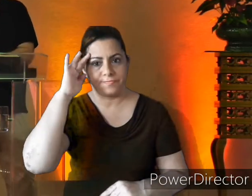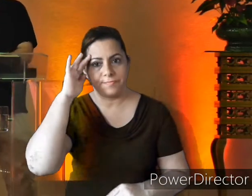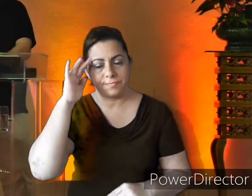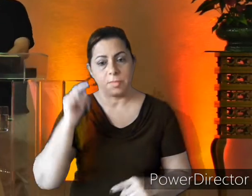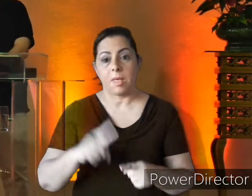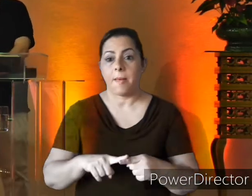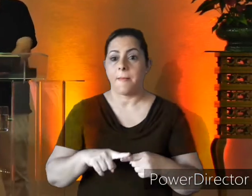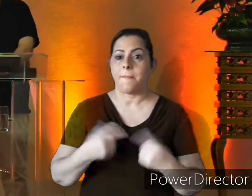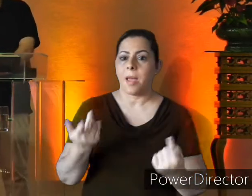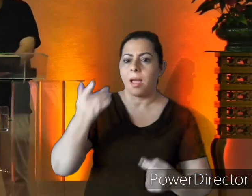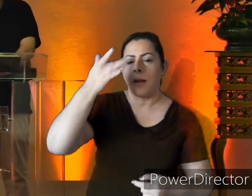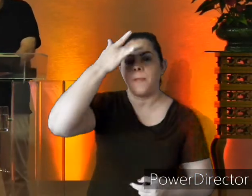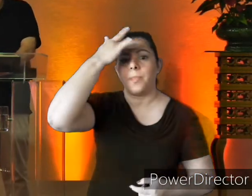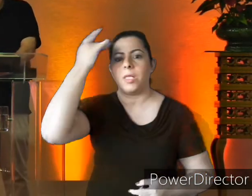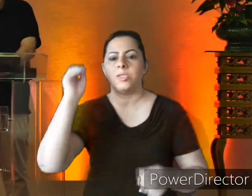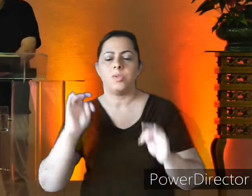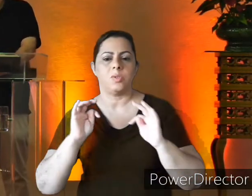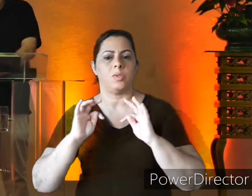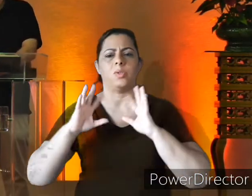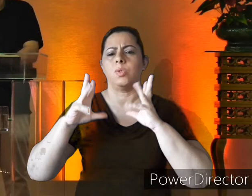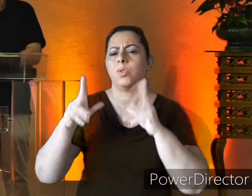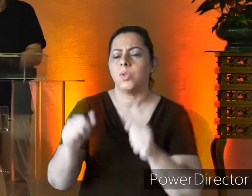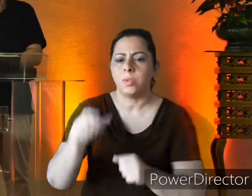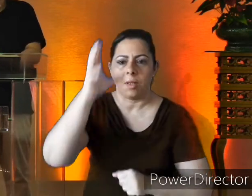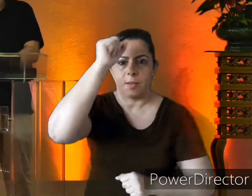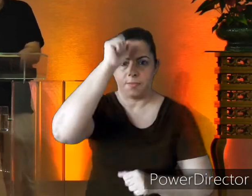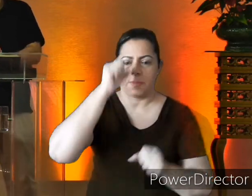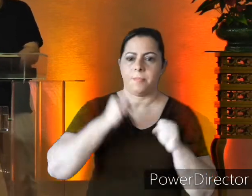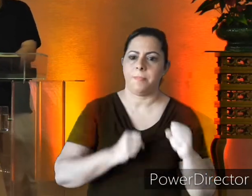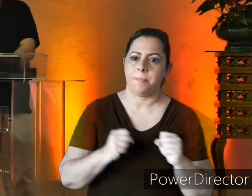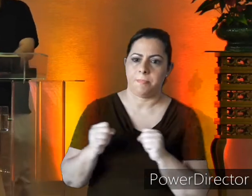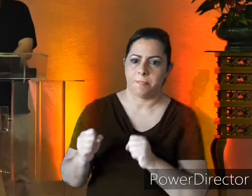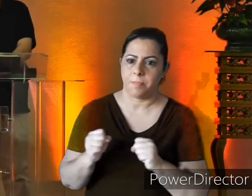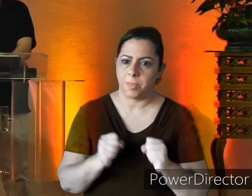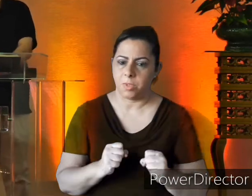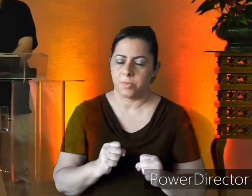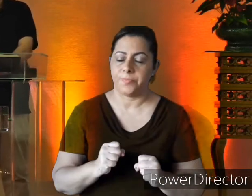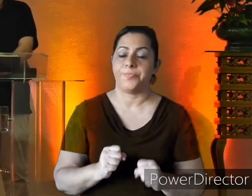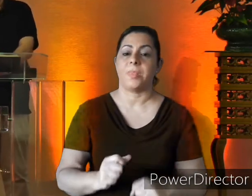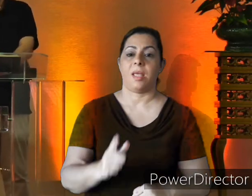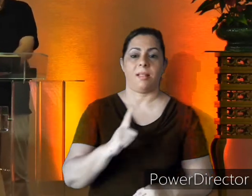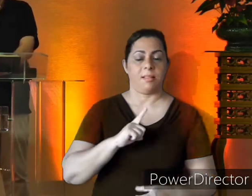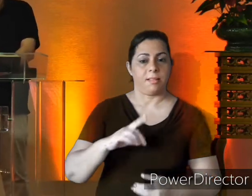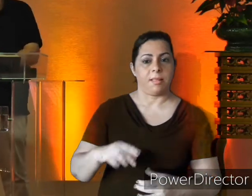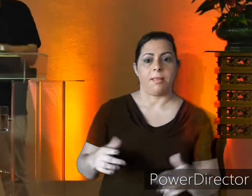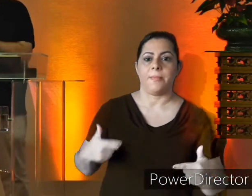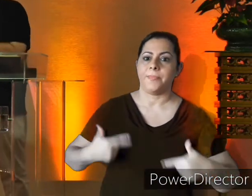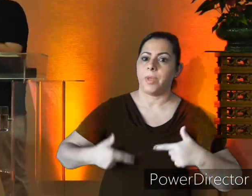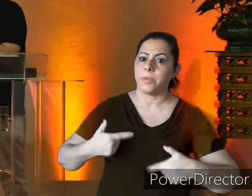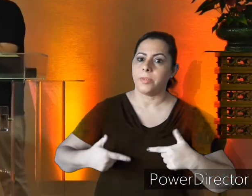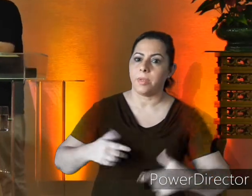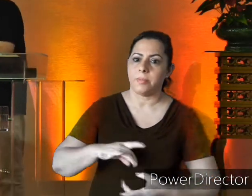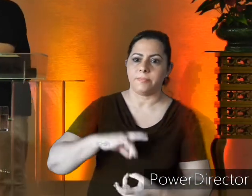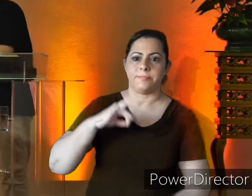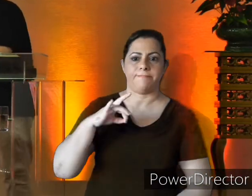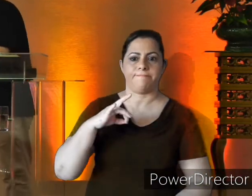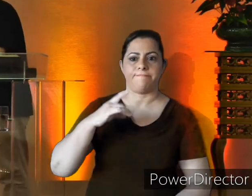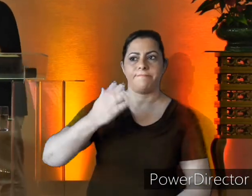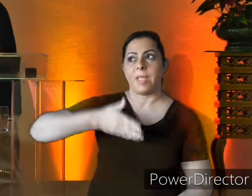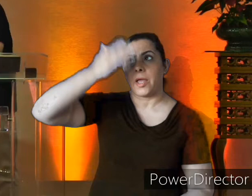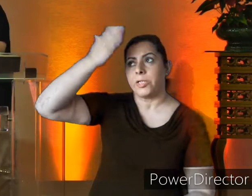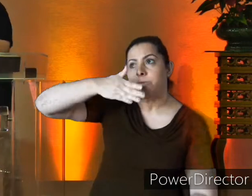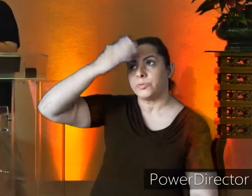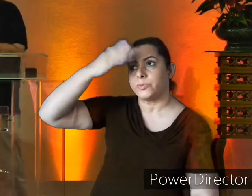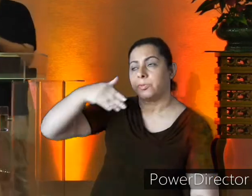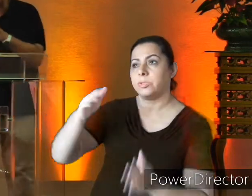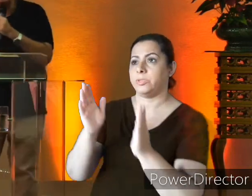abençoados e vão aprendendo. É uma guerra, há uma guerra espiritual. E mesmo que eu não veja anjos aqui agora